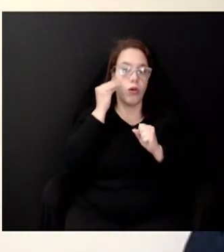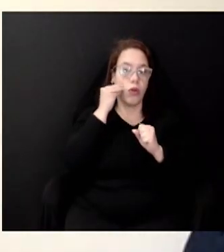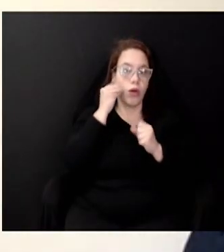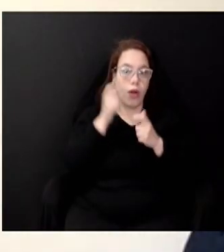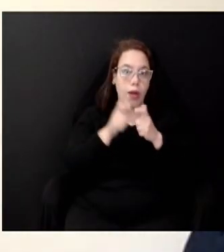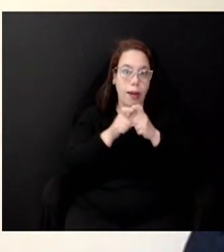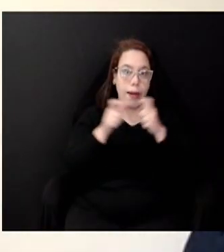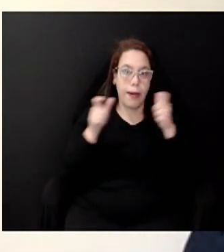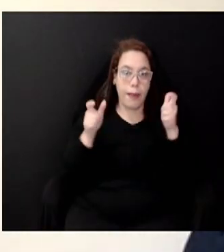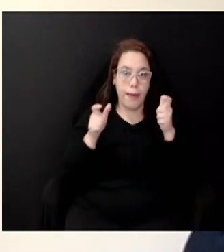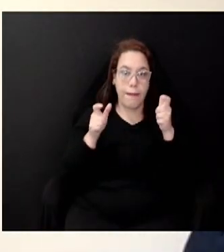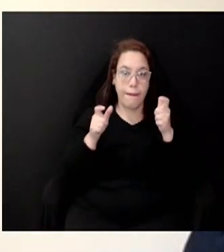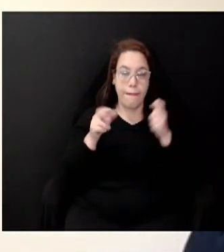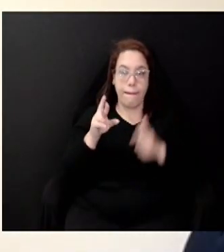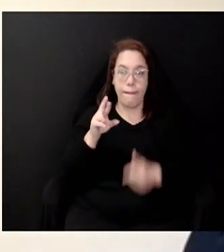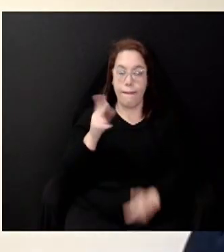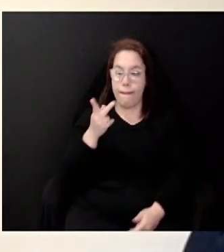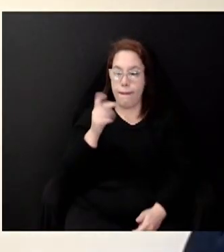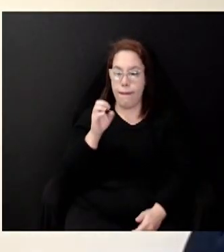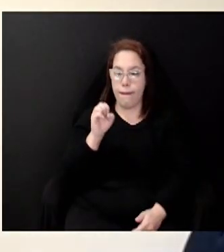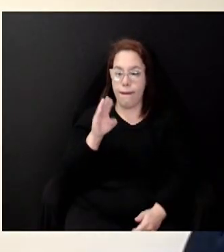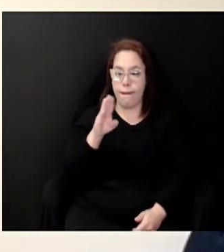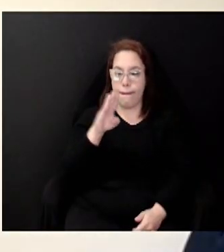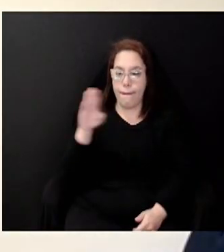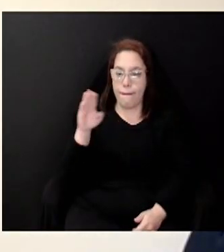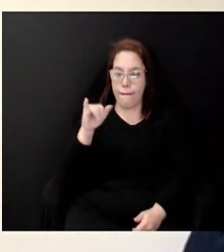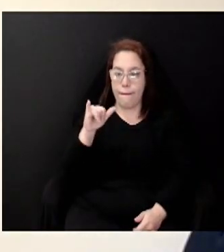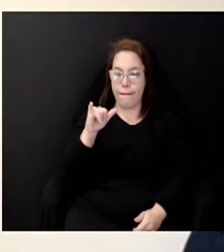hobbies. E, assim,